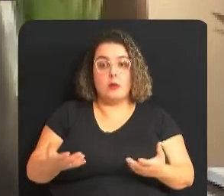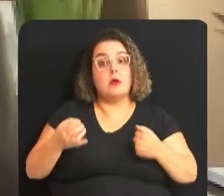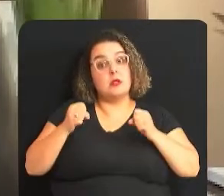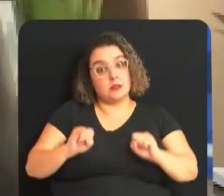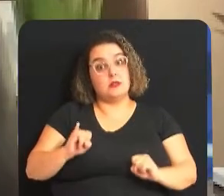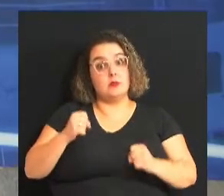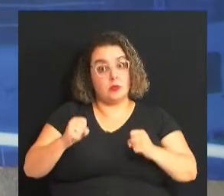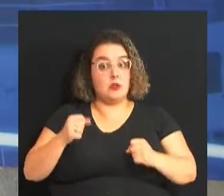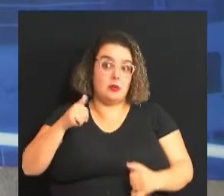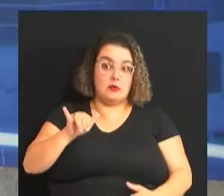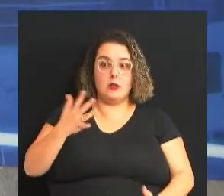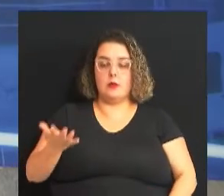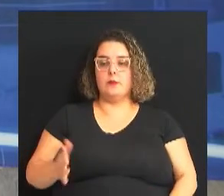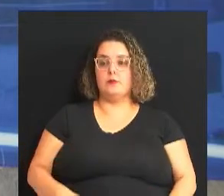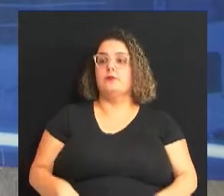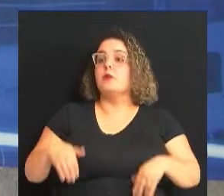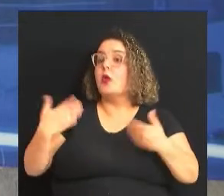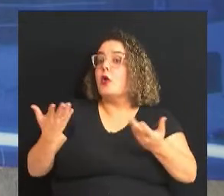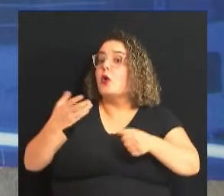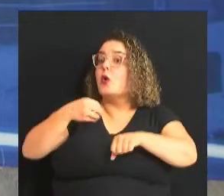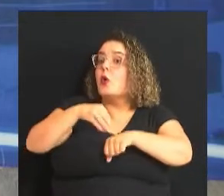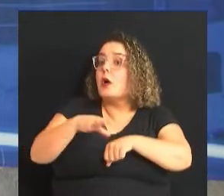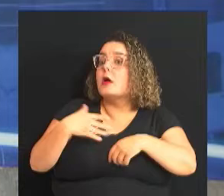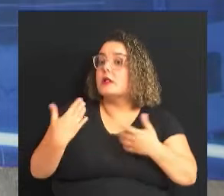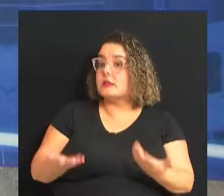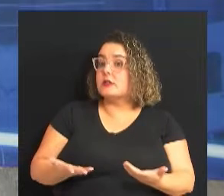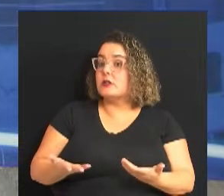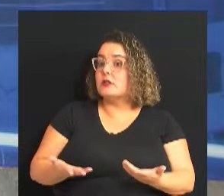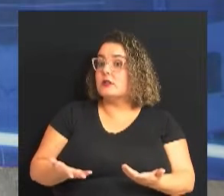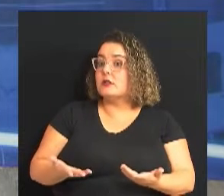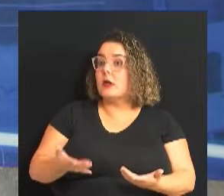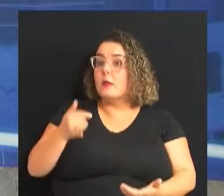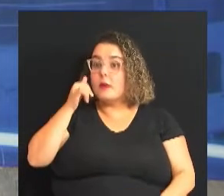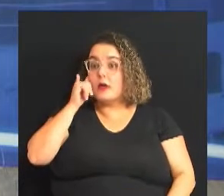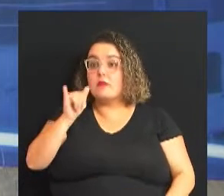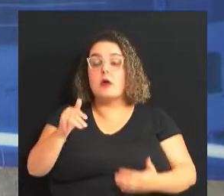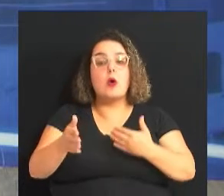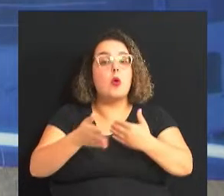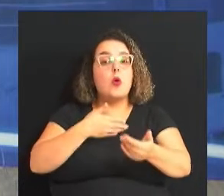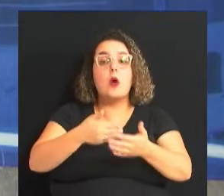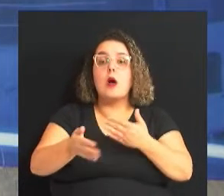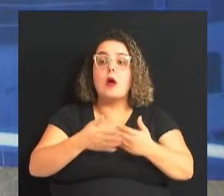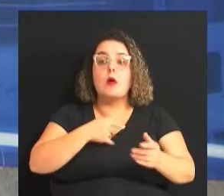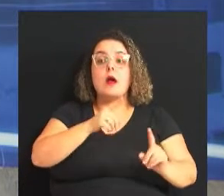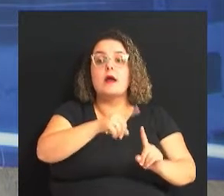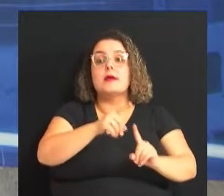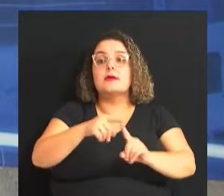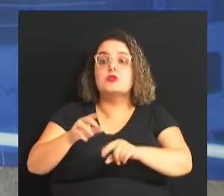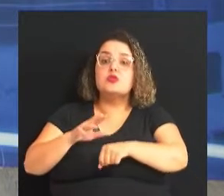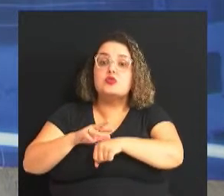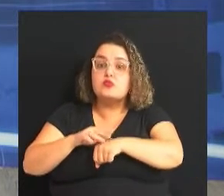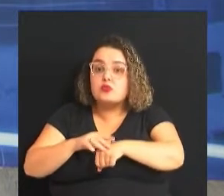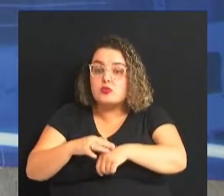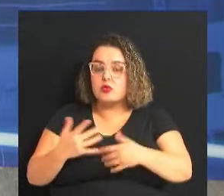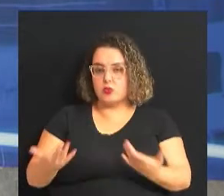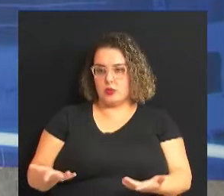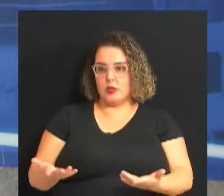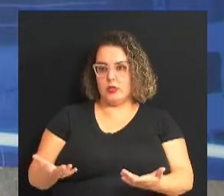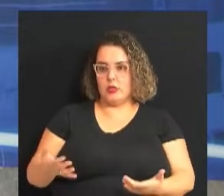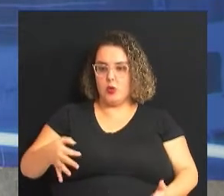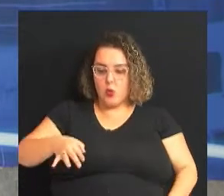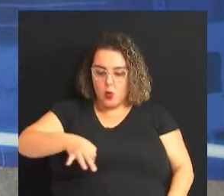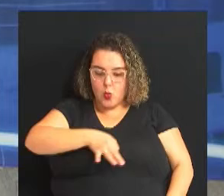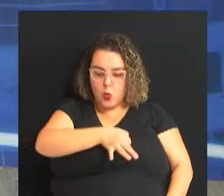Então, quais as dicas que o senhor dá para prevenir qualquer tipo de doença aí relacionada ao